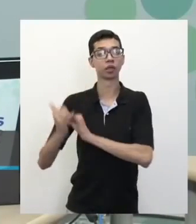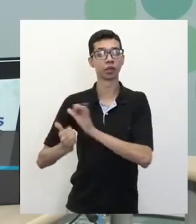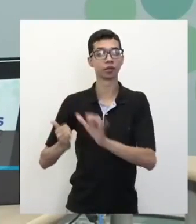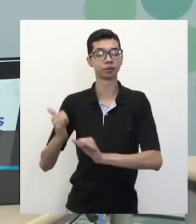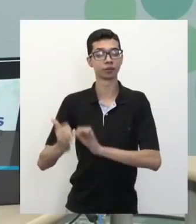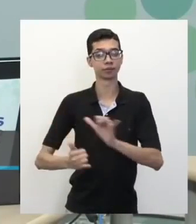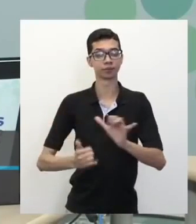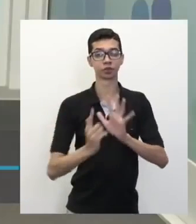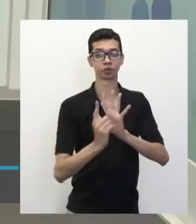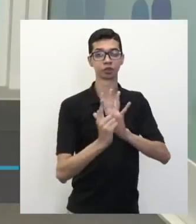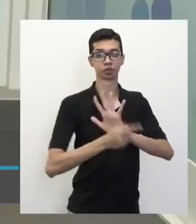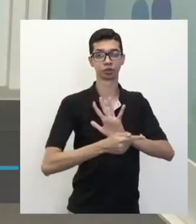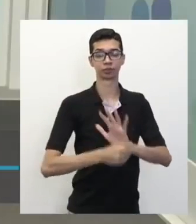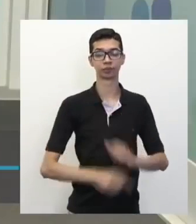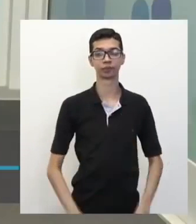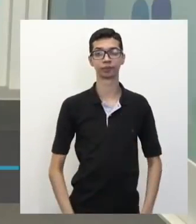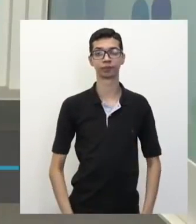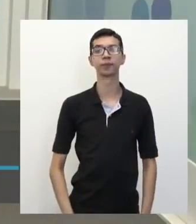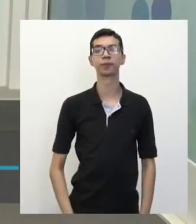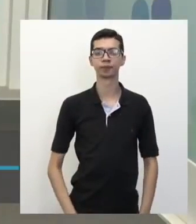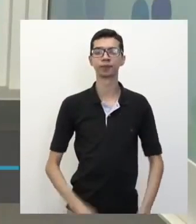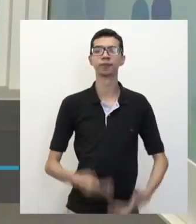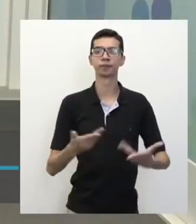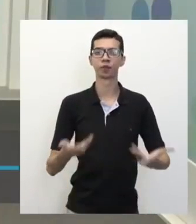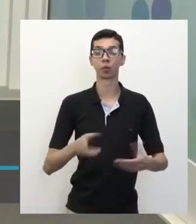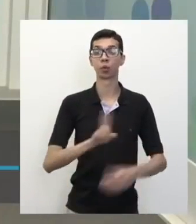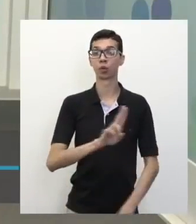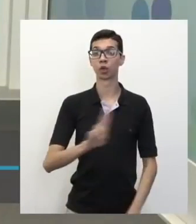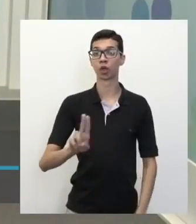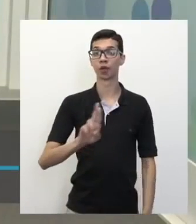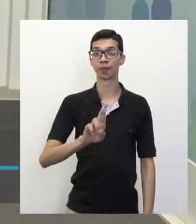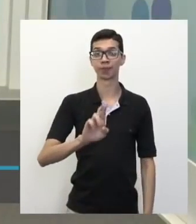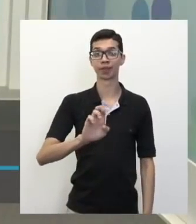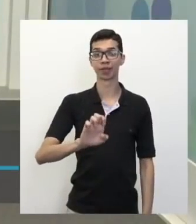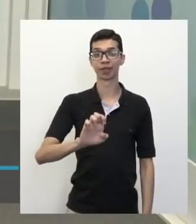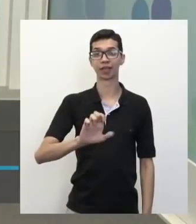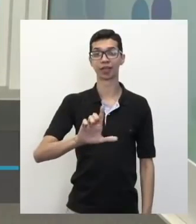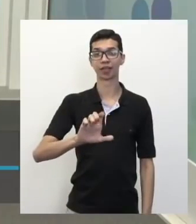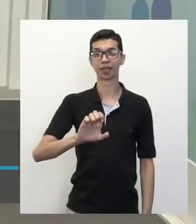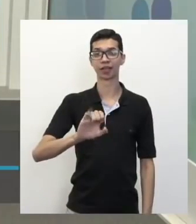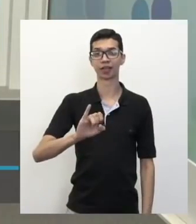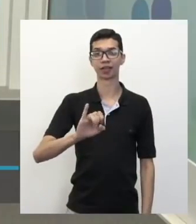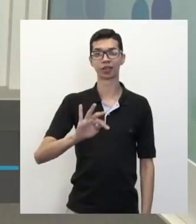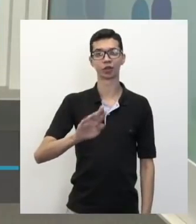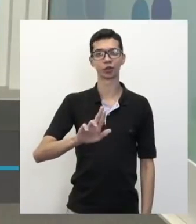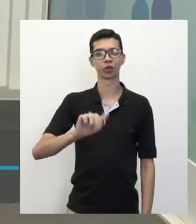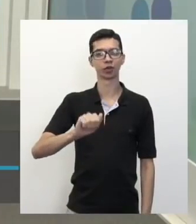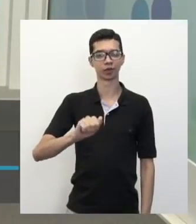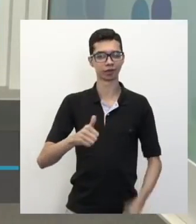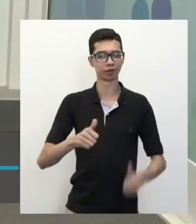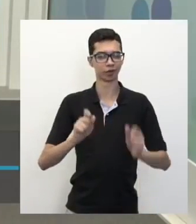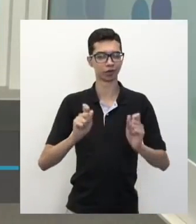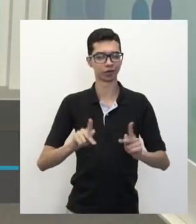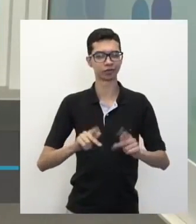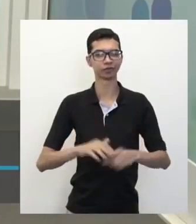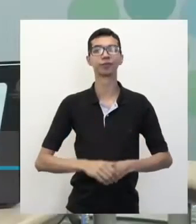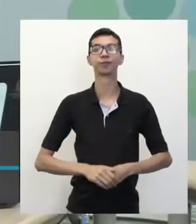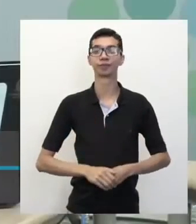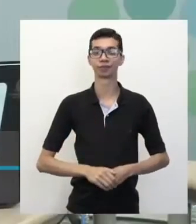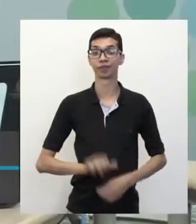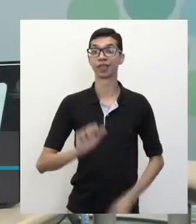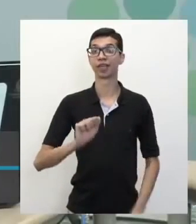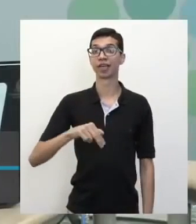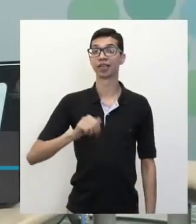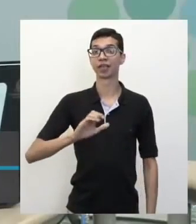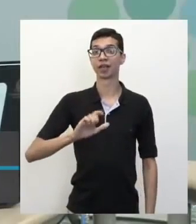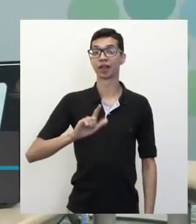gente pode chamar então de uma releitura, né? Certo? Muito bem. Olha só, que a Ana Clara disse, ela é uma história inventada, então pode